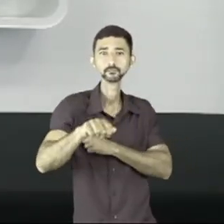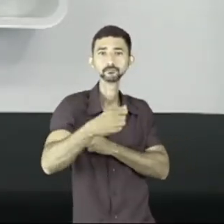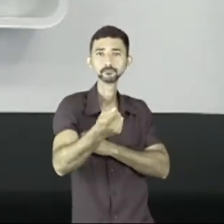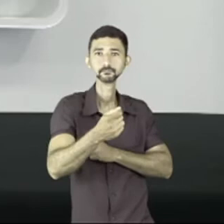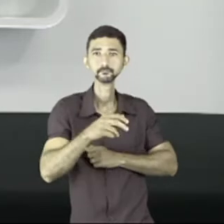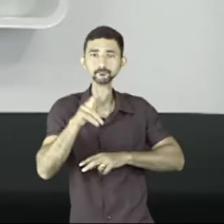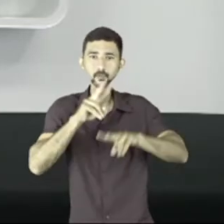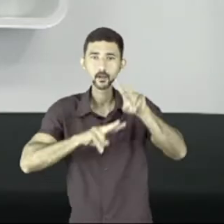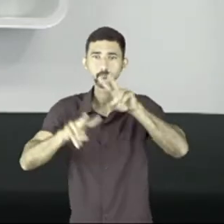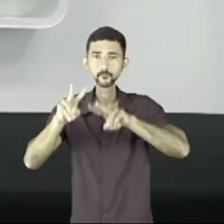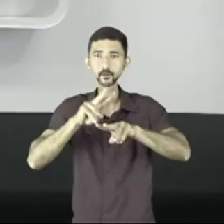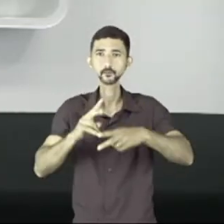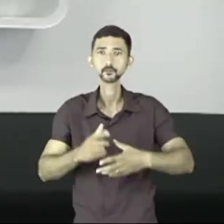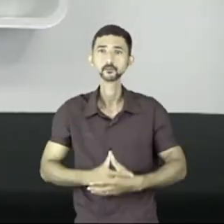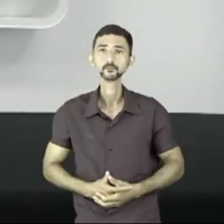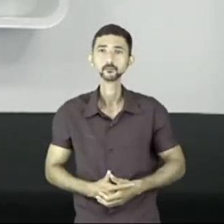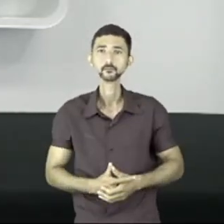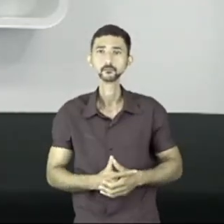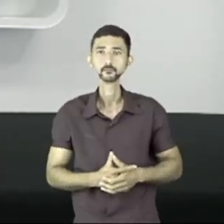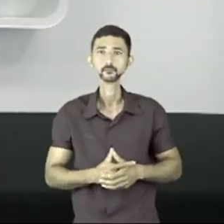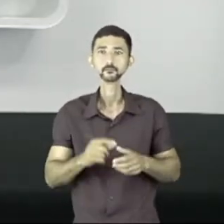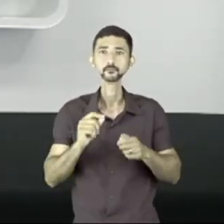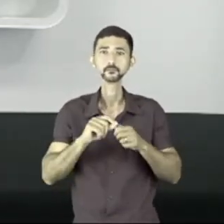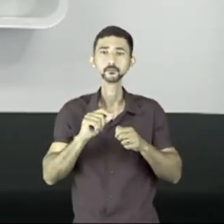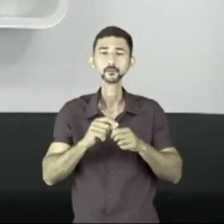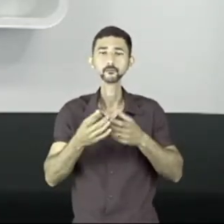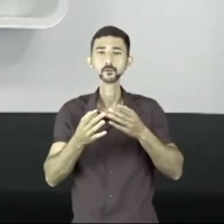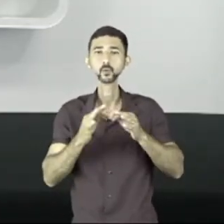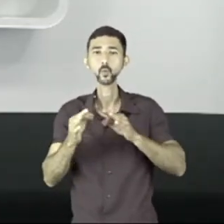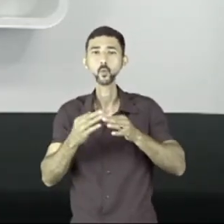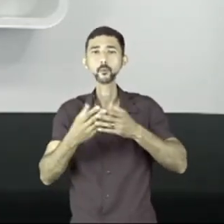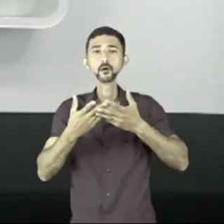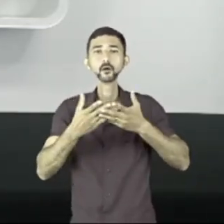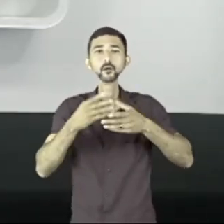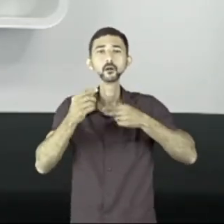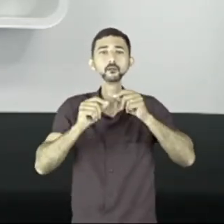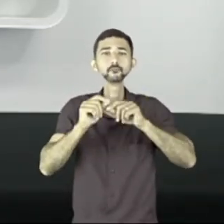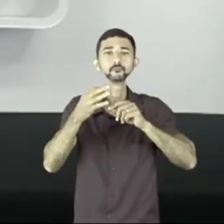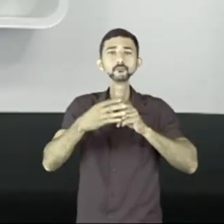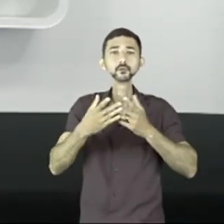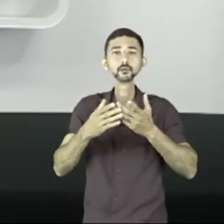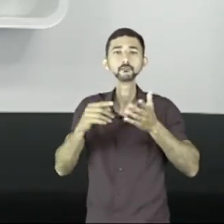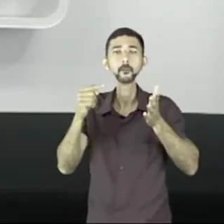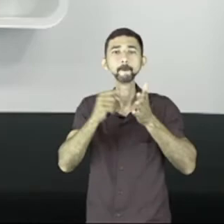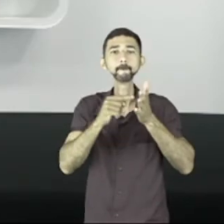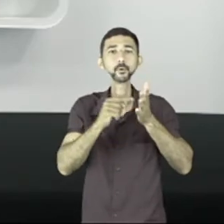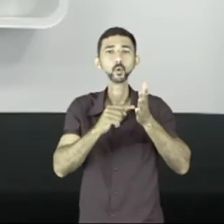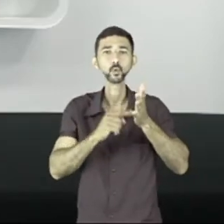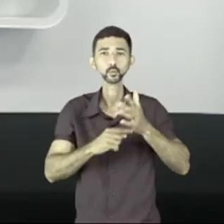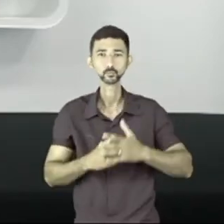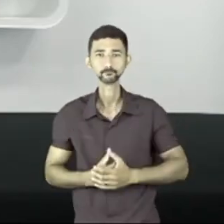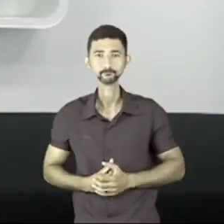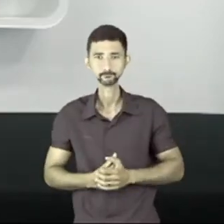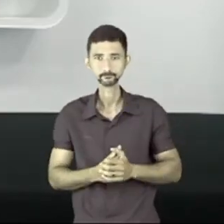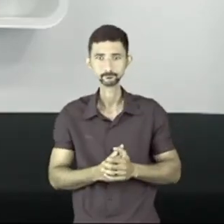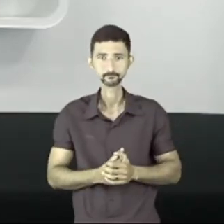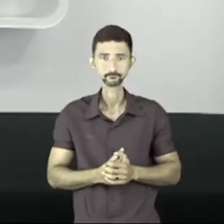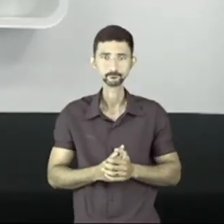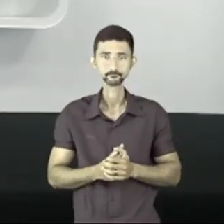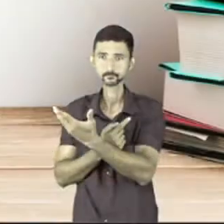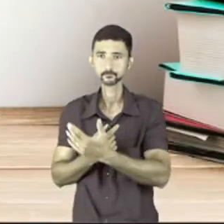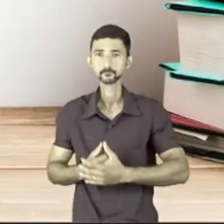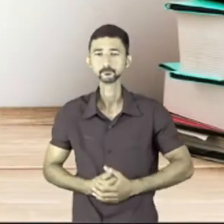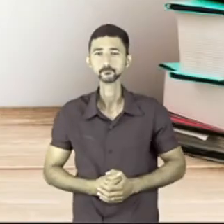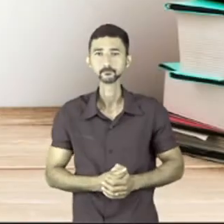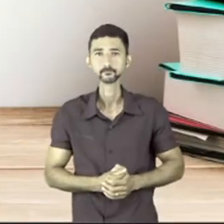Vamos visualizar como é feito esse combate e como se dá a pontuação entre os